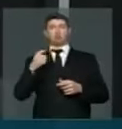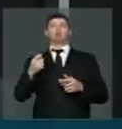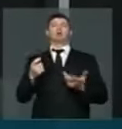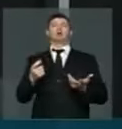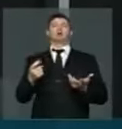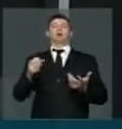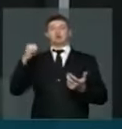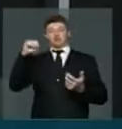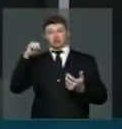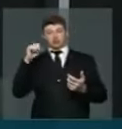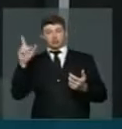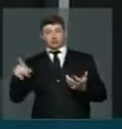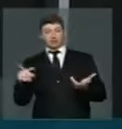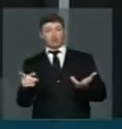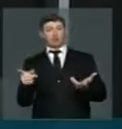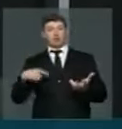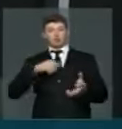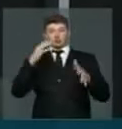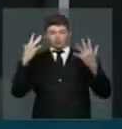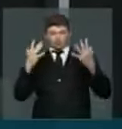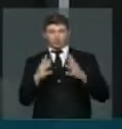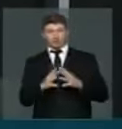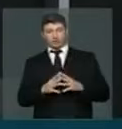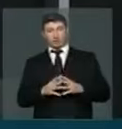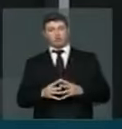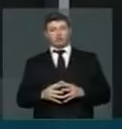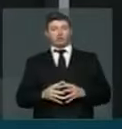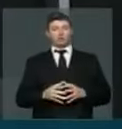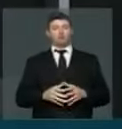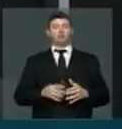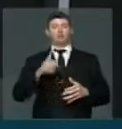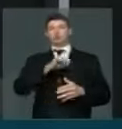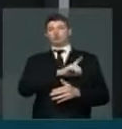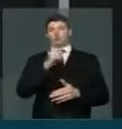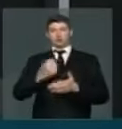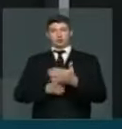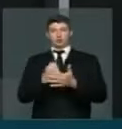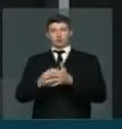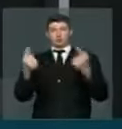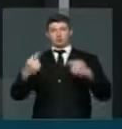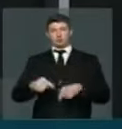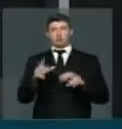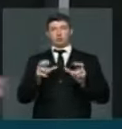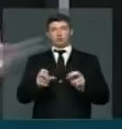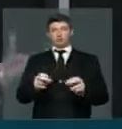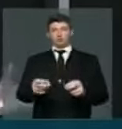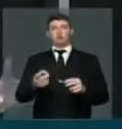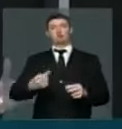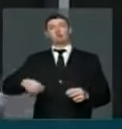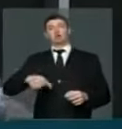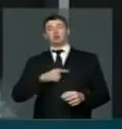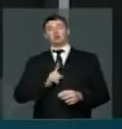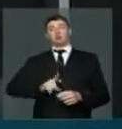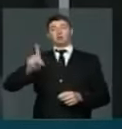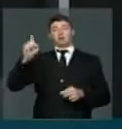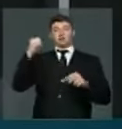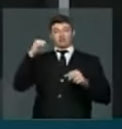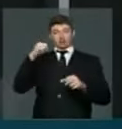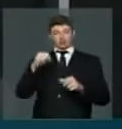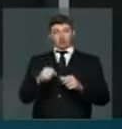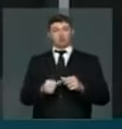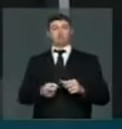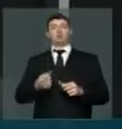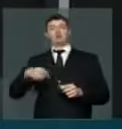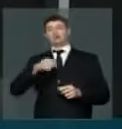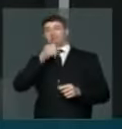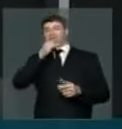essa, que nós comemoramos como dia de combate ao câncer, nós, em Sergipe, infelizmente,